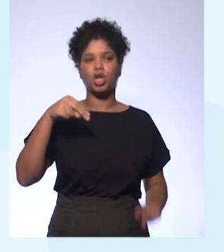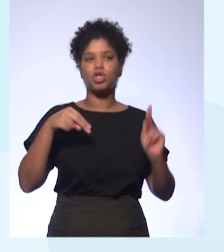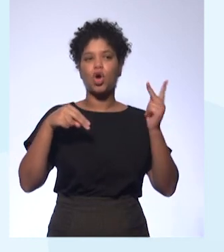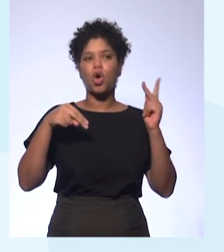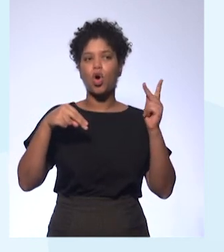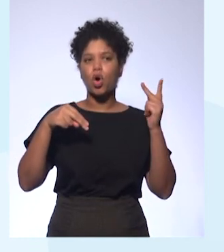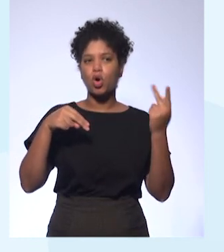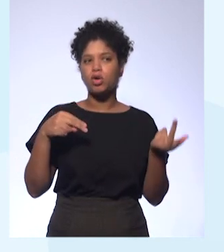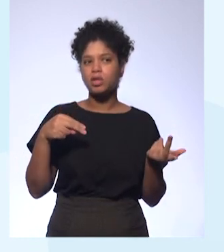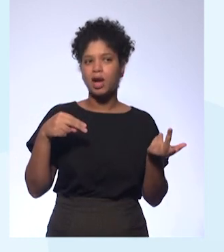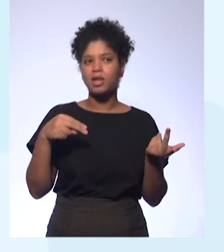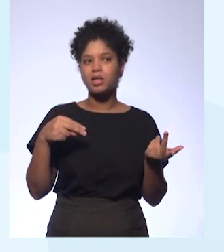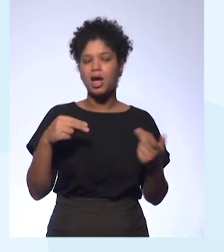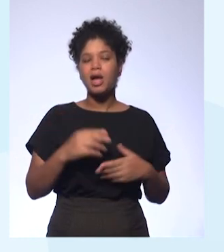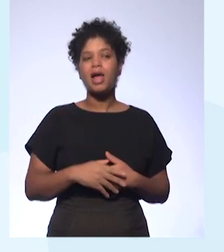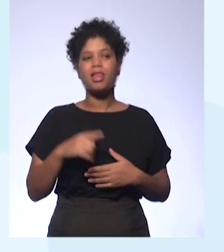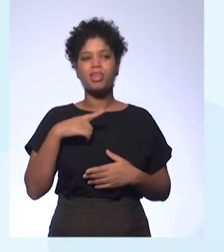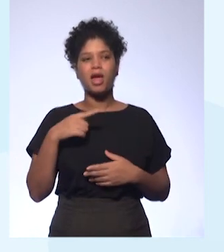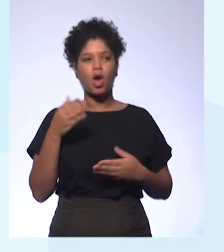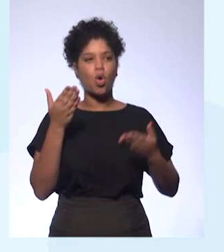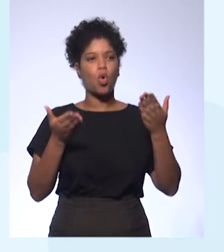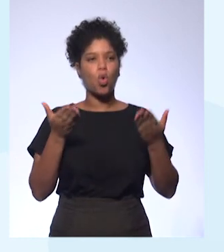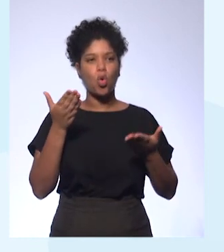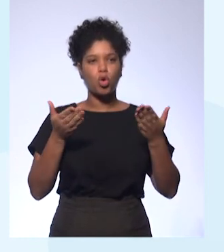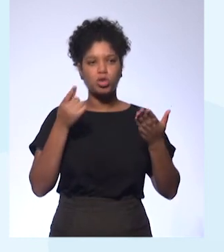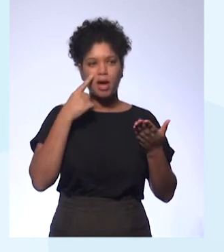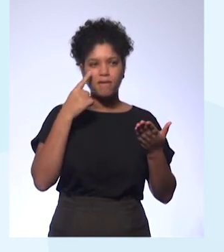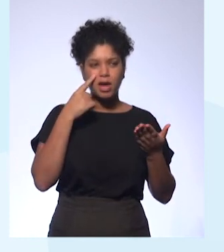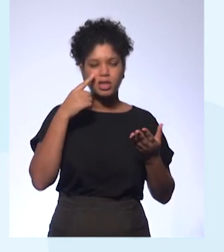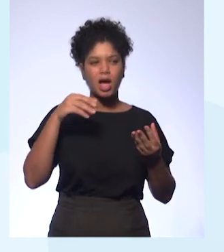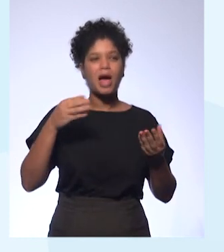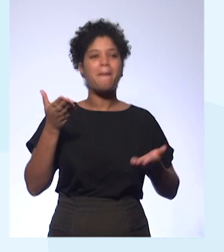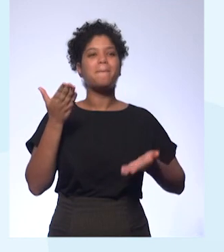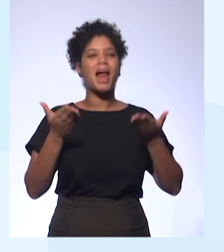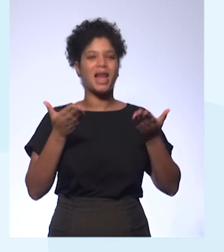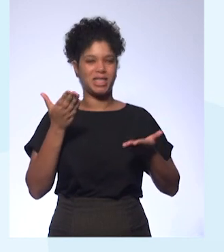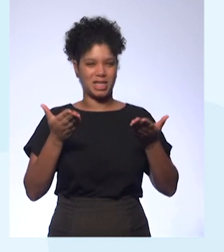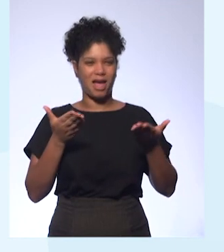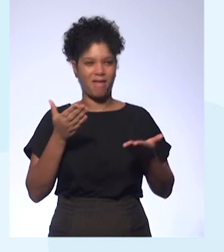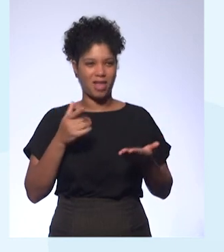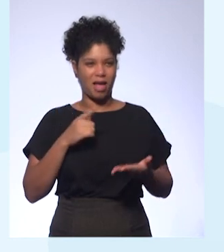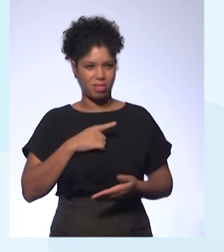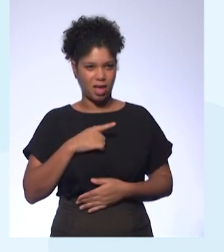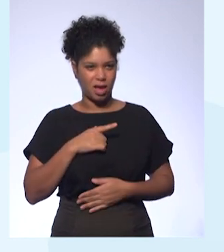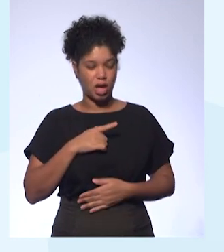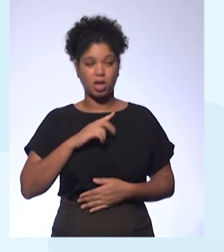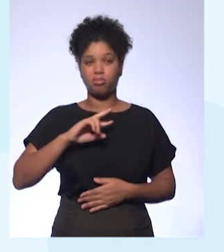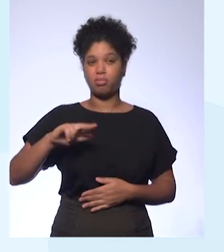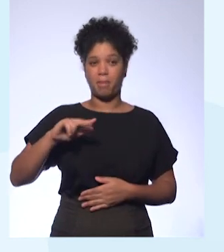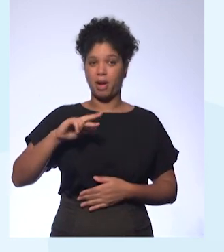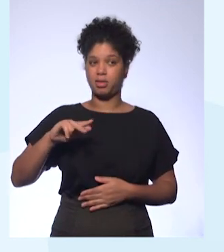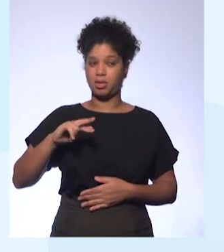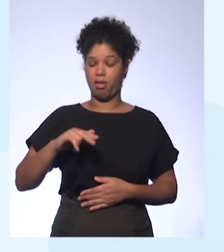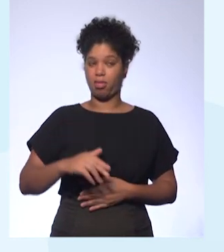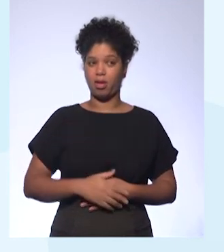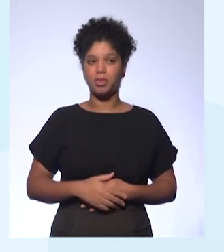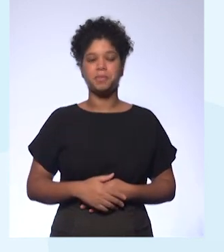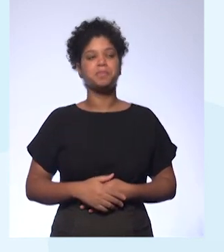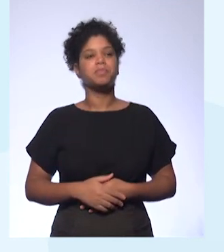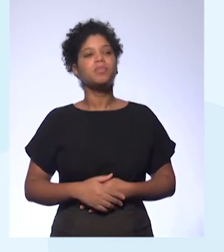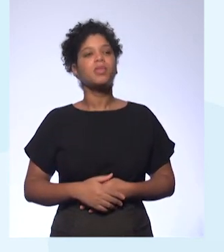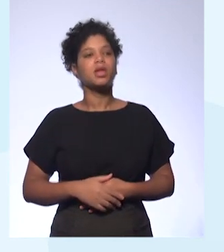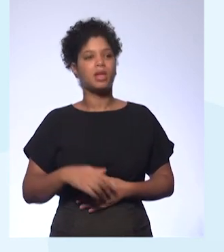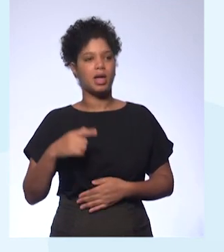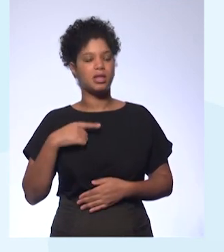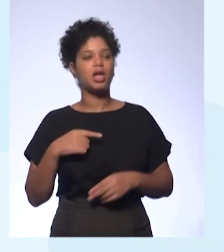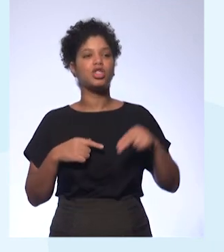na presença de um catalisador apropriado conforme mostra a reação química não balanceada. Então, nós temos a reação química entre o